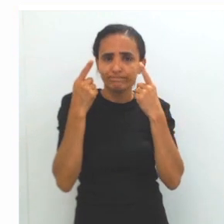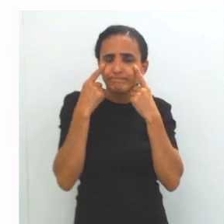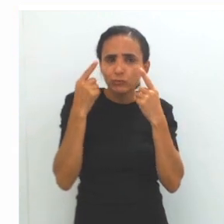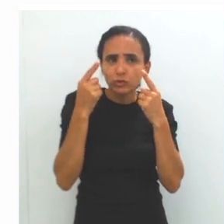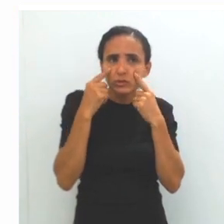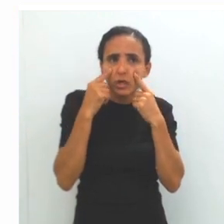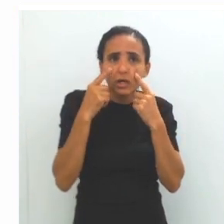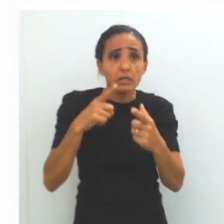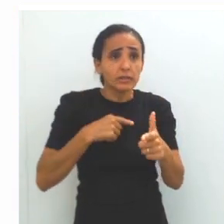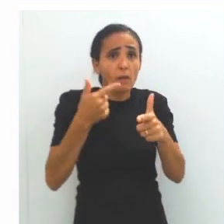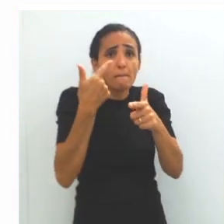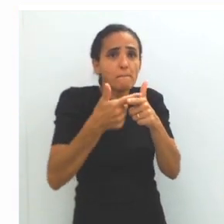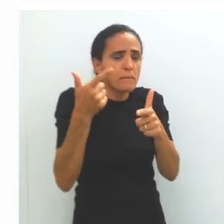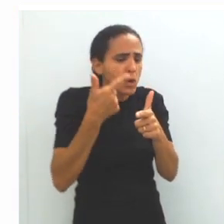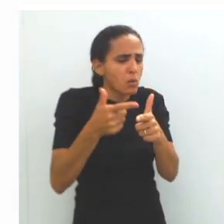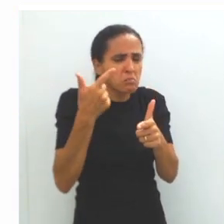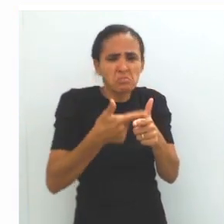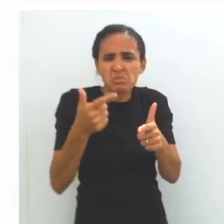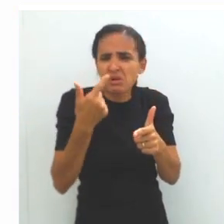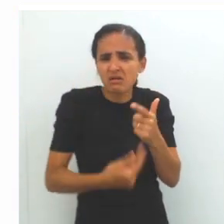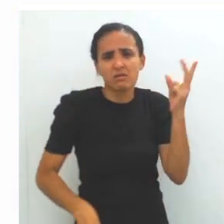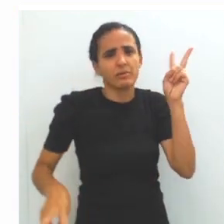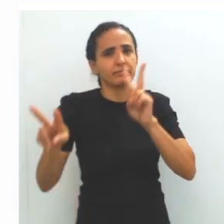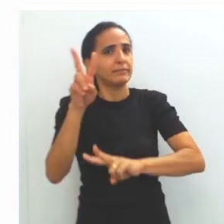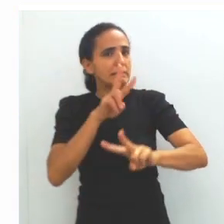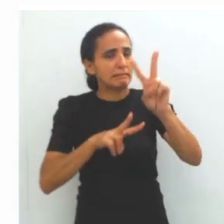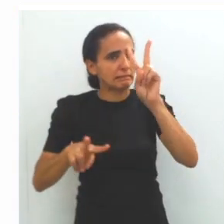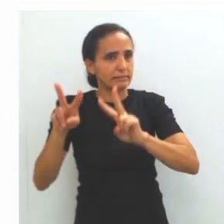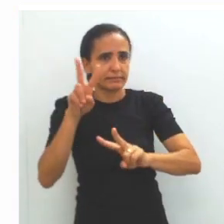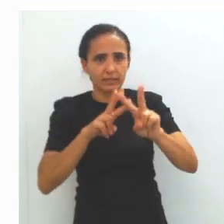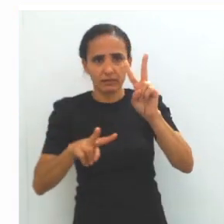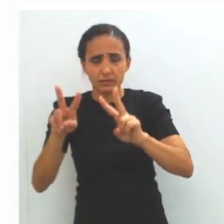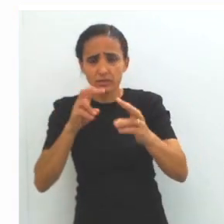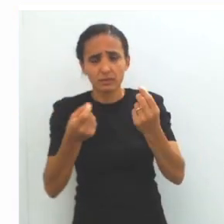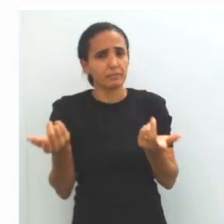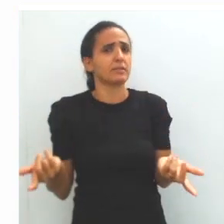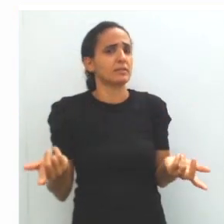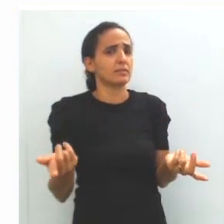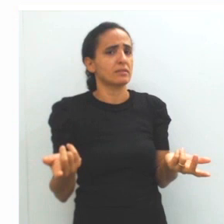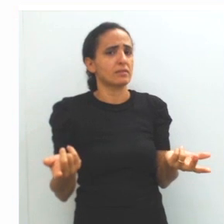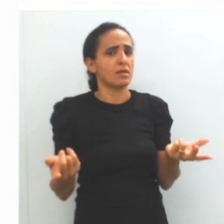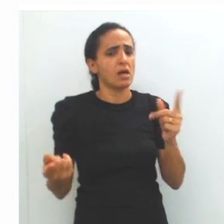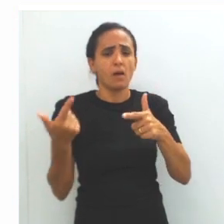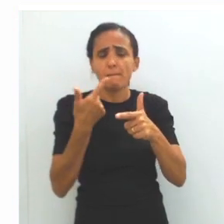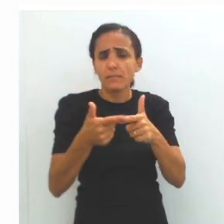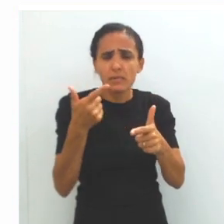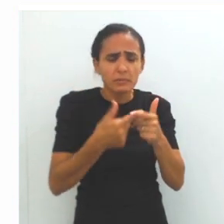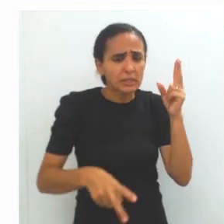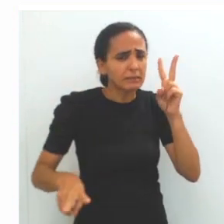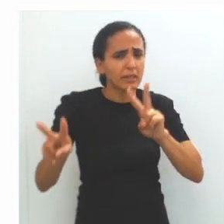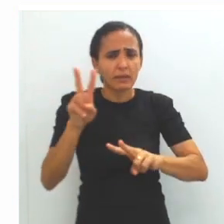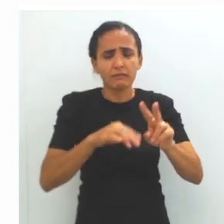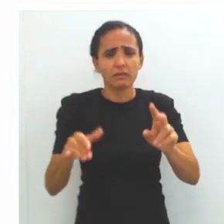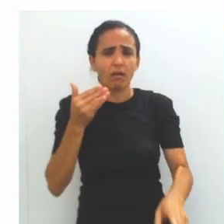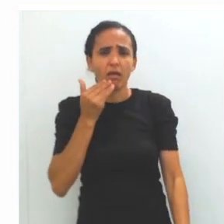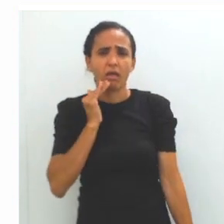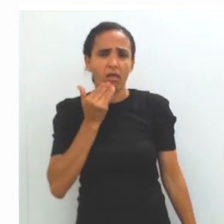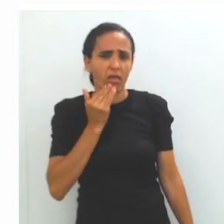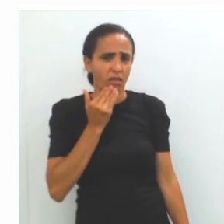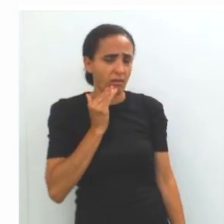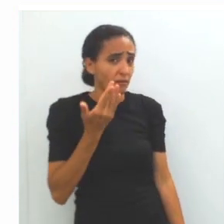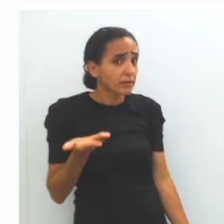os olhos têm uma anomalia, têm um defeito. Anomalia é um defeito.